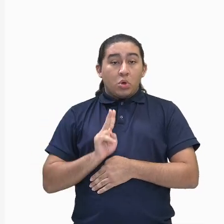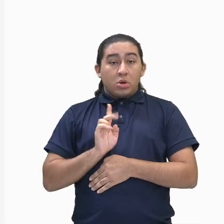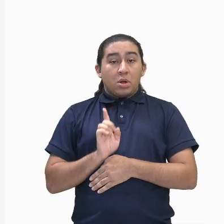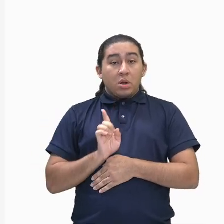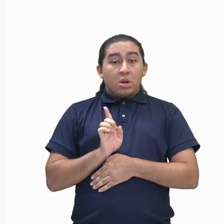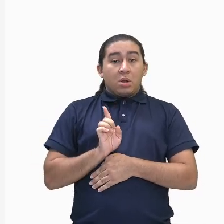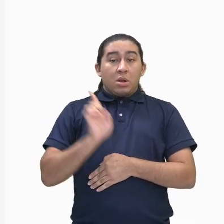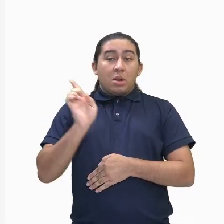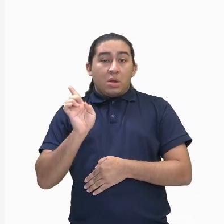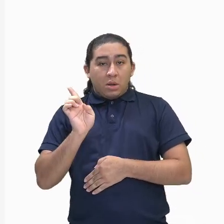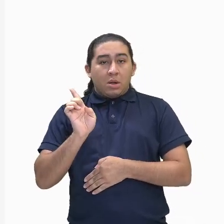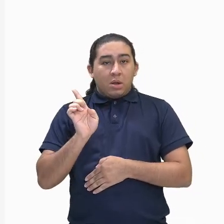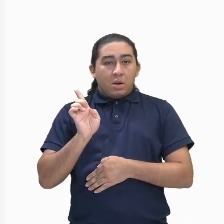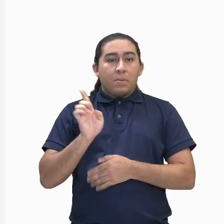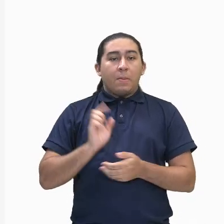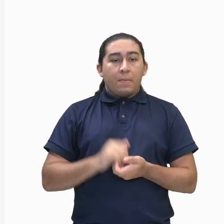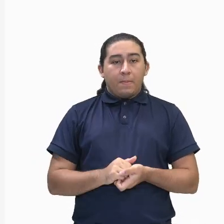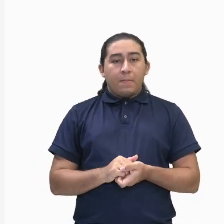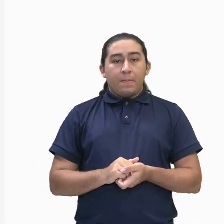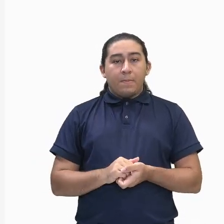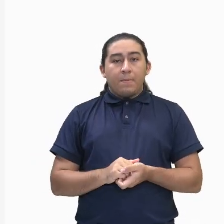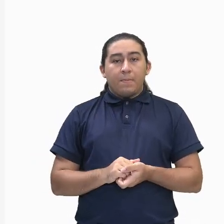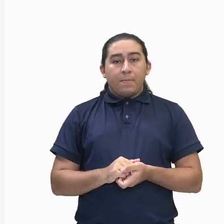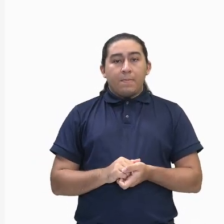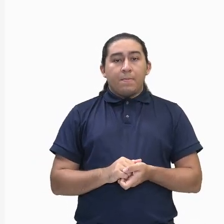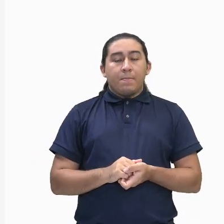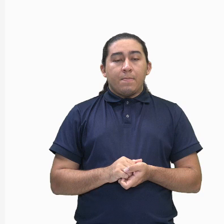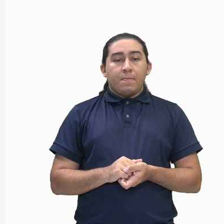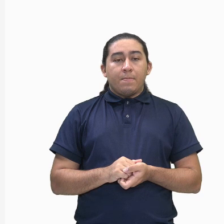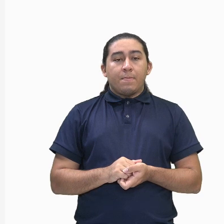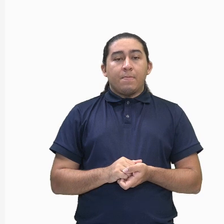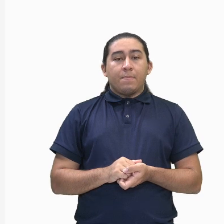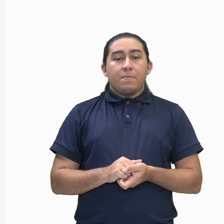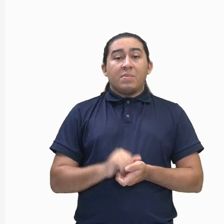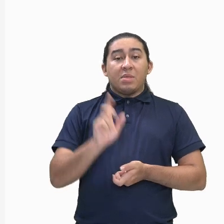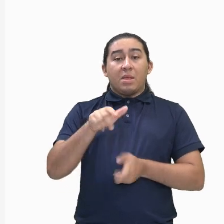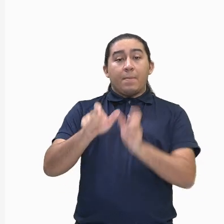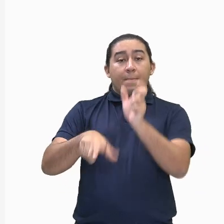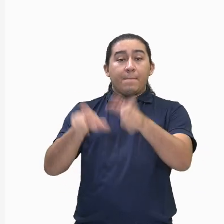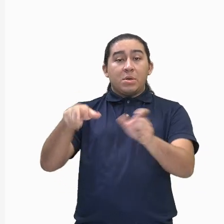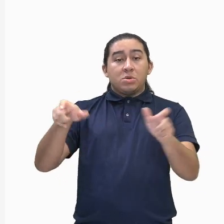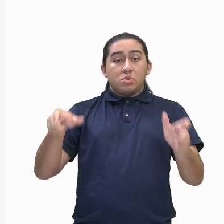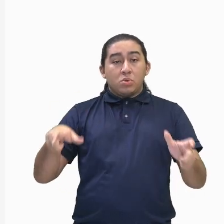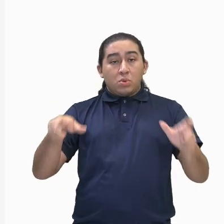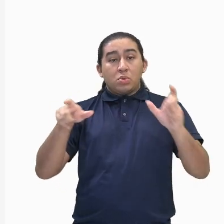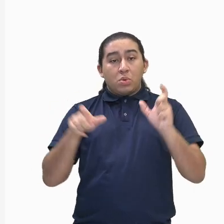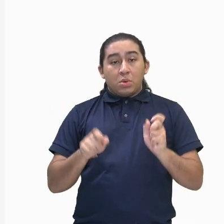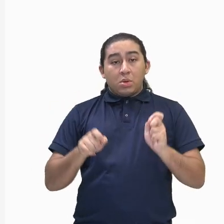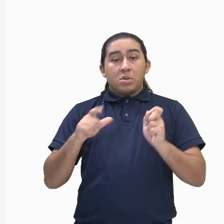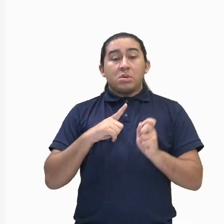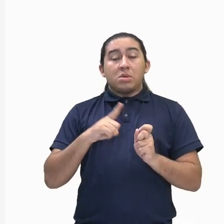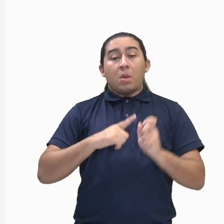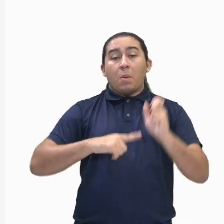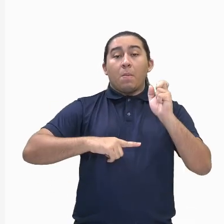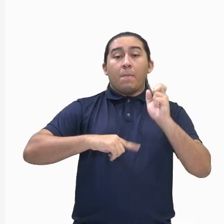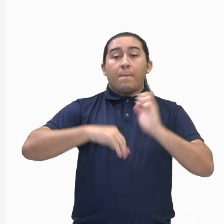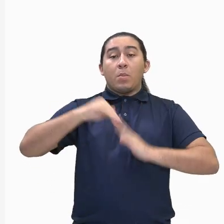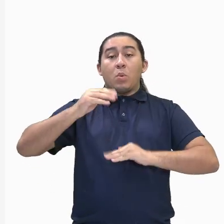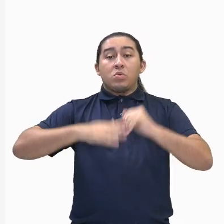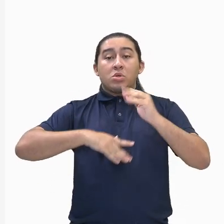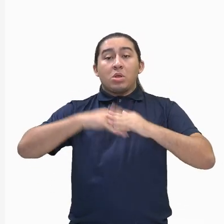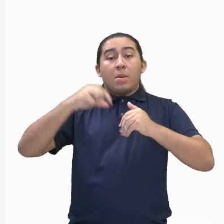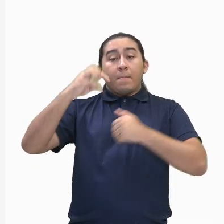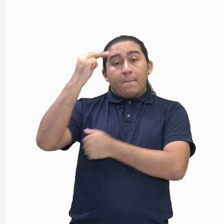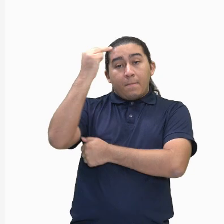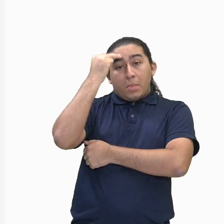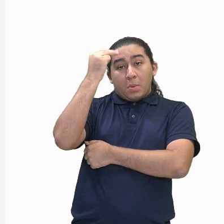que eram indivíduos, e são, na verdade, né, indivíduos especializados em